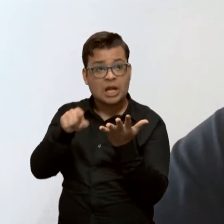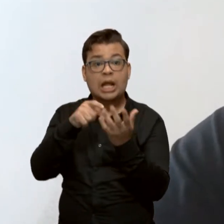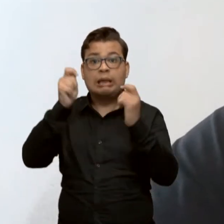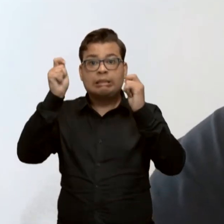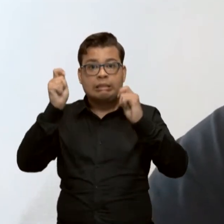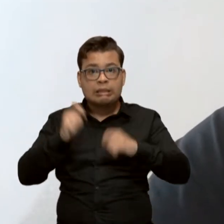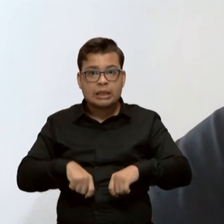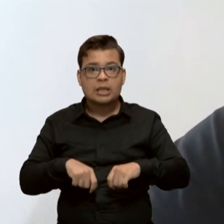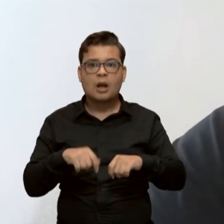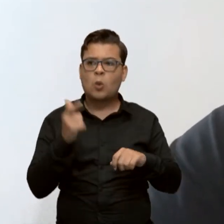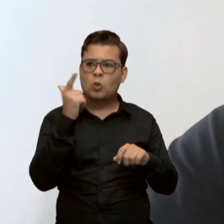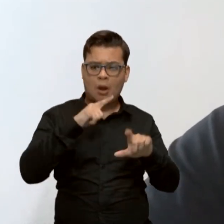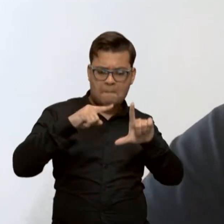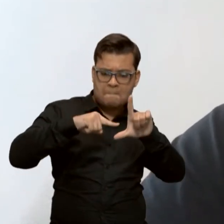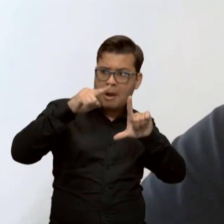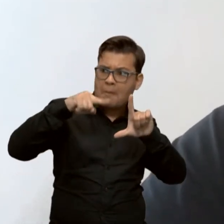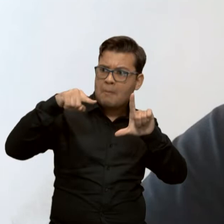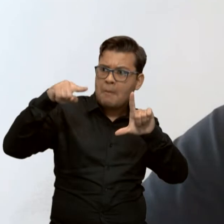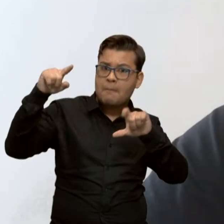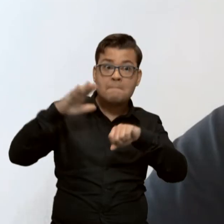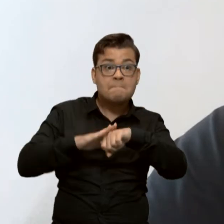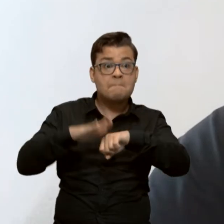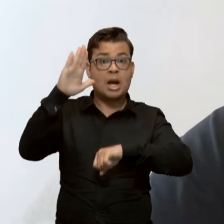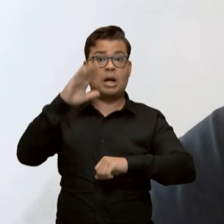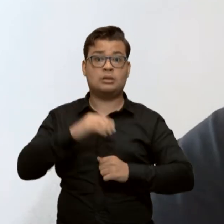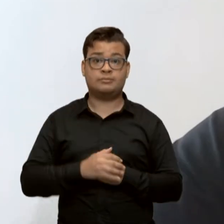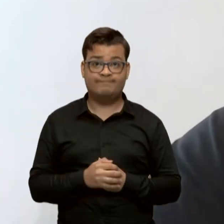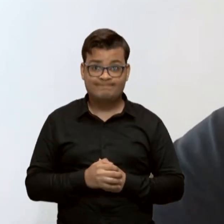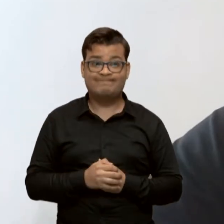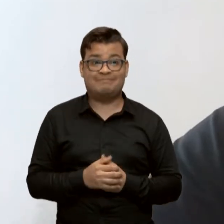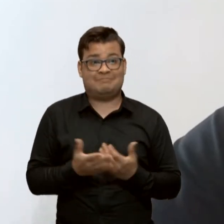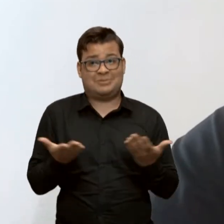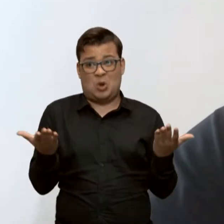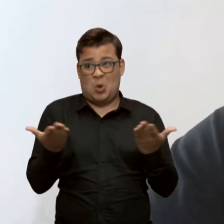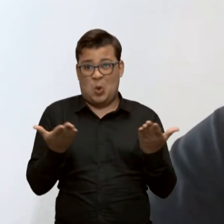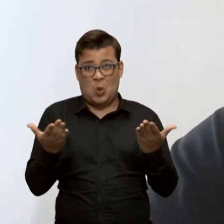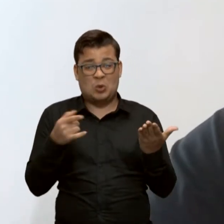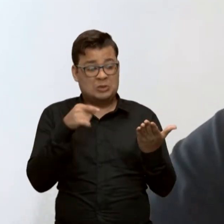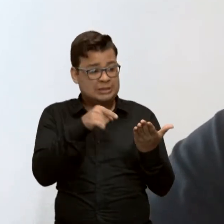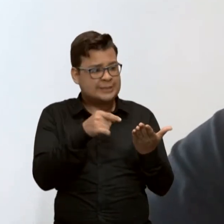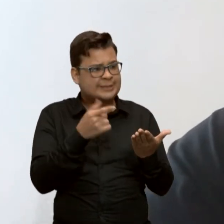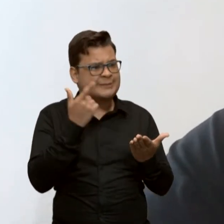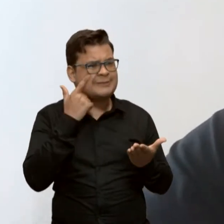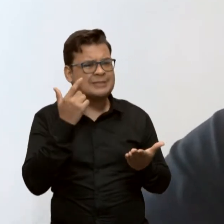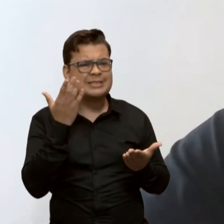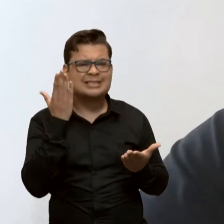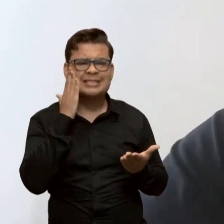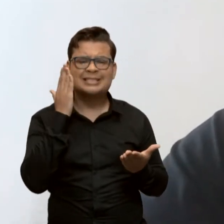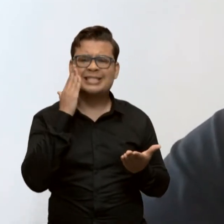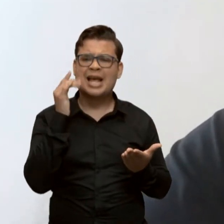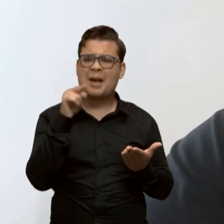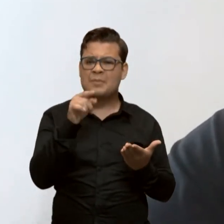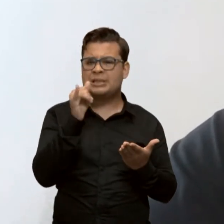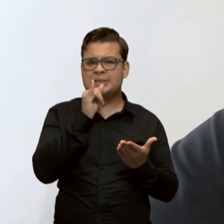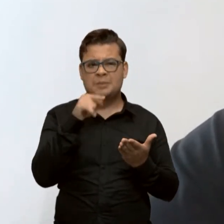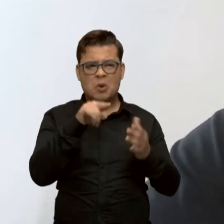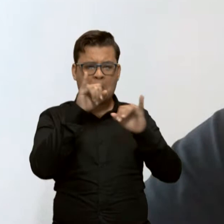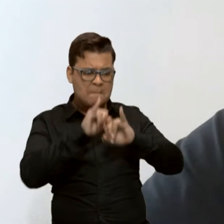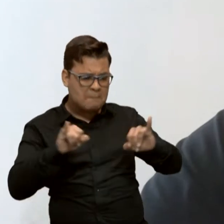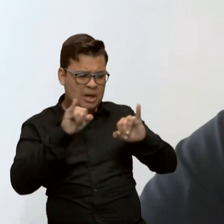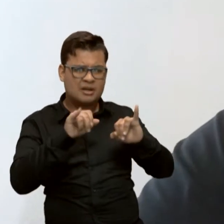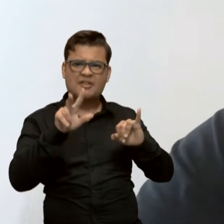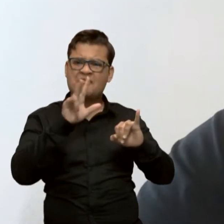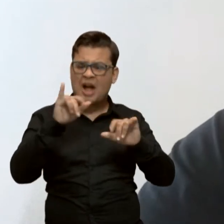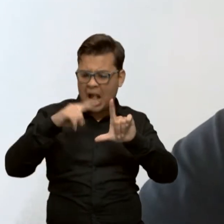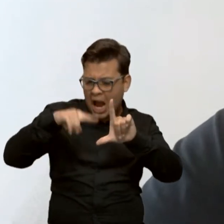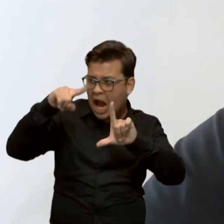e respostas que hoje em dia são tão questionadas pelas pessoas. Não, qual é o retorno dessa atividade? O que